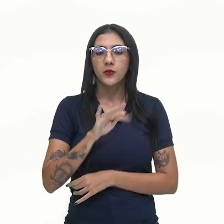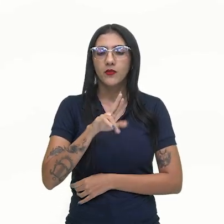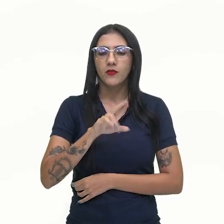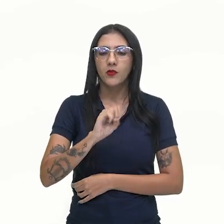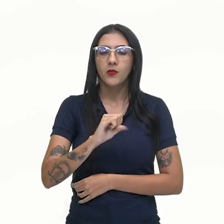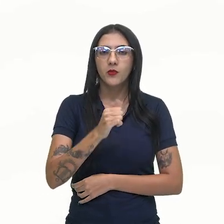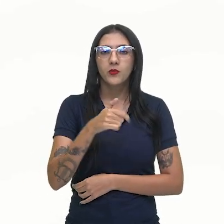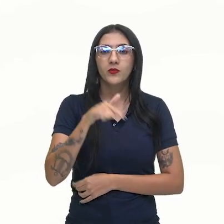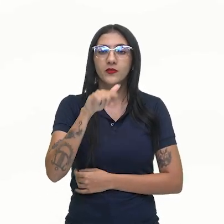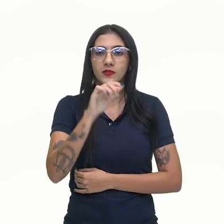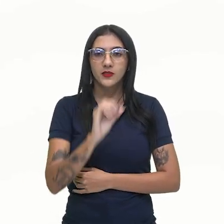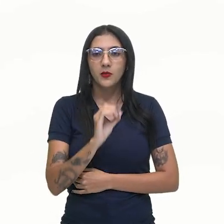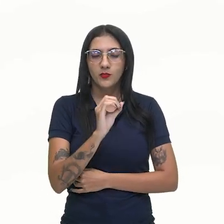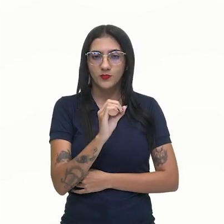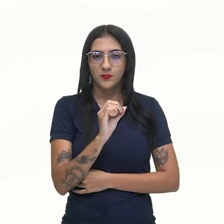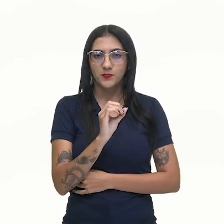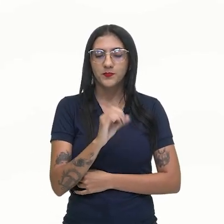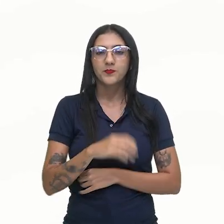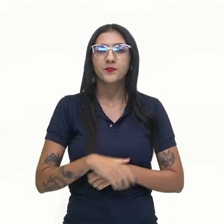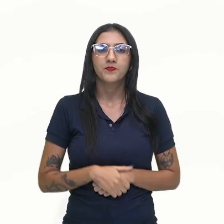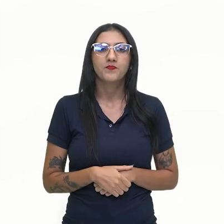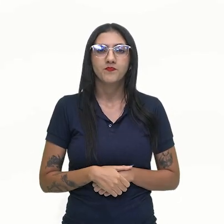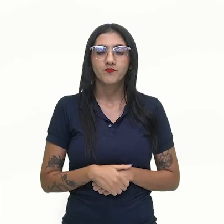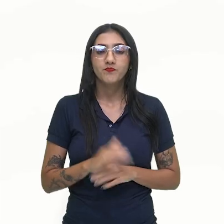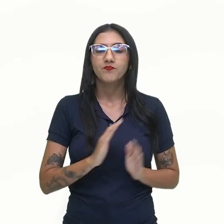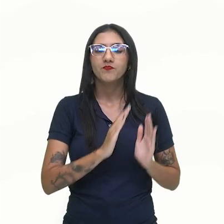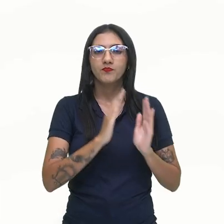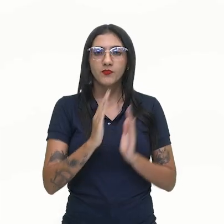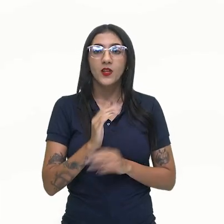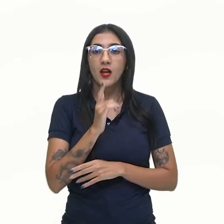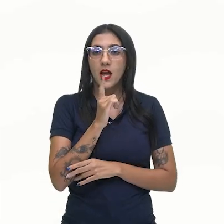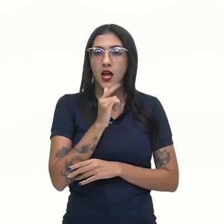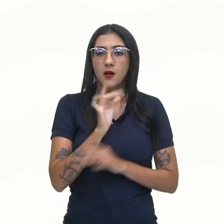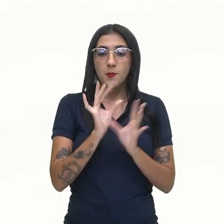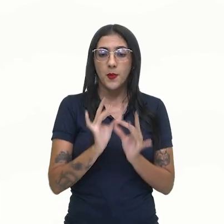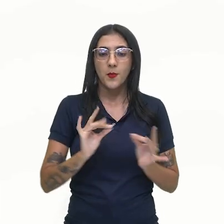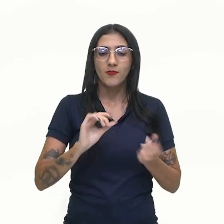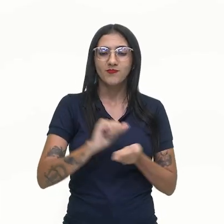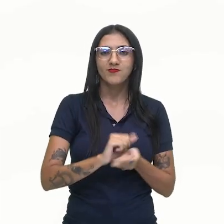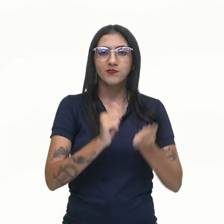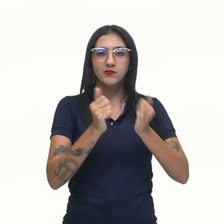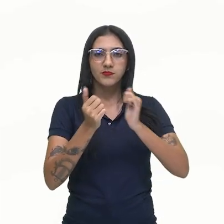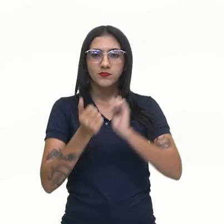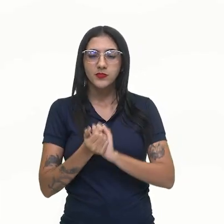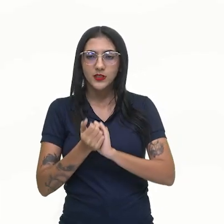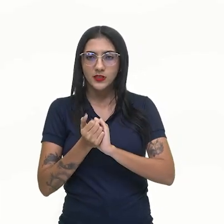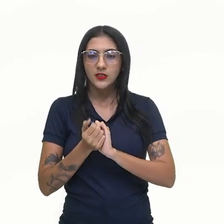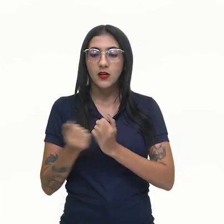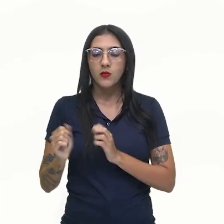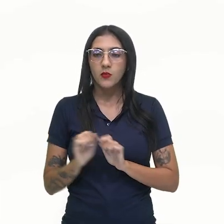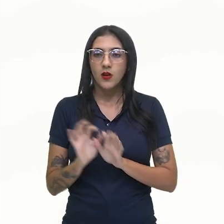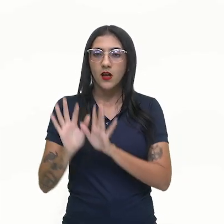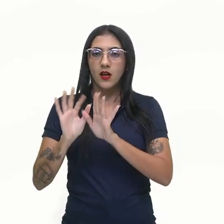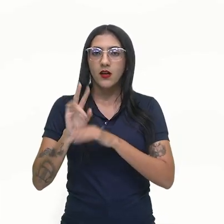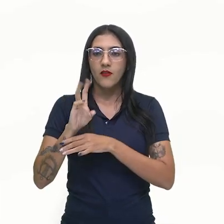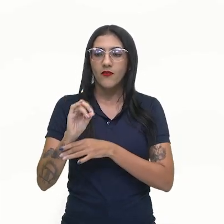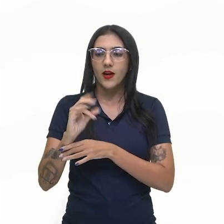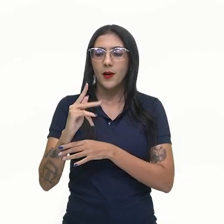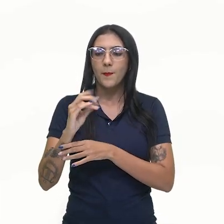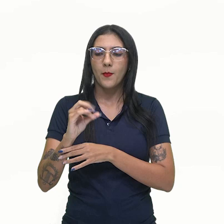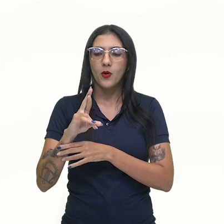de fusão, tá? Quando o líquido passa para o estado gasoso, eu tenho a